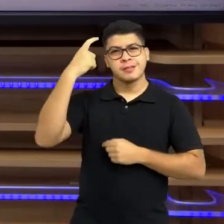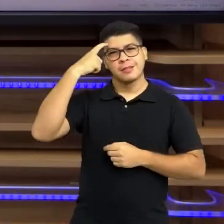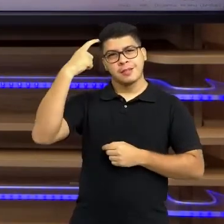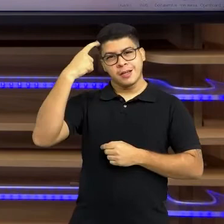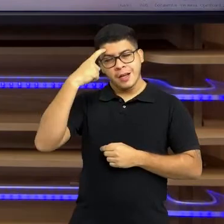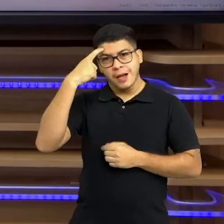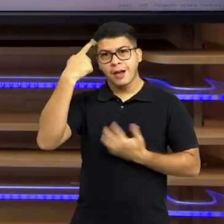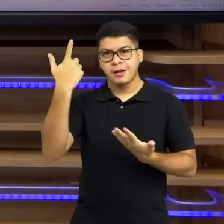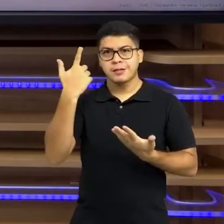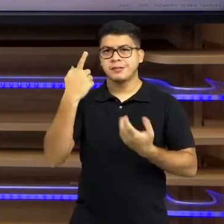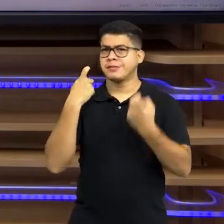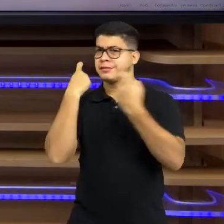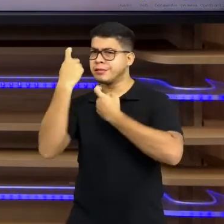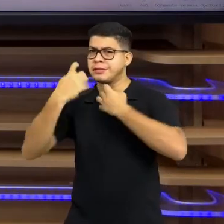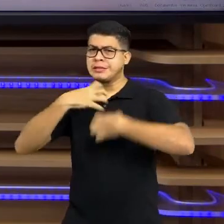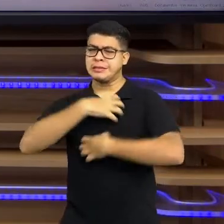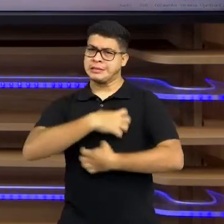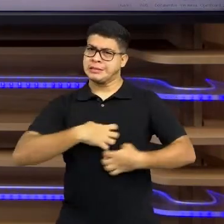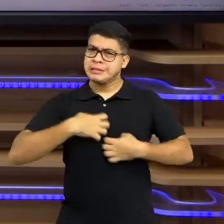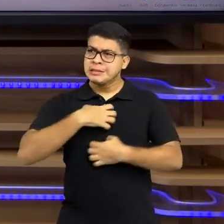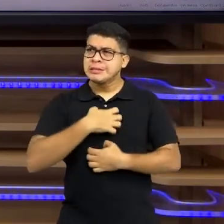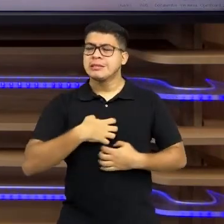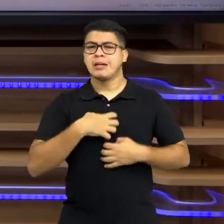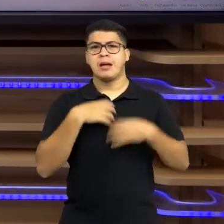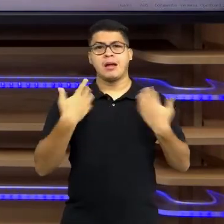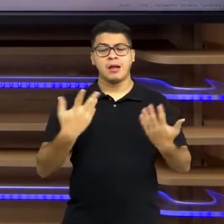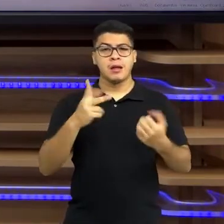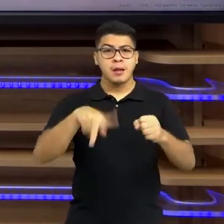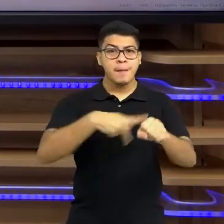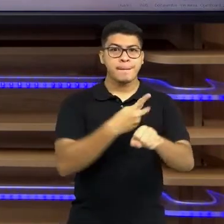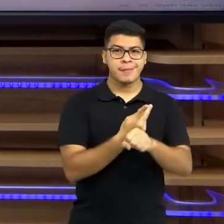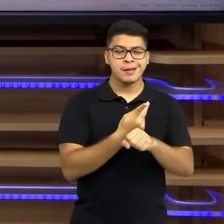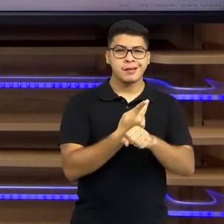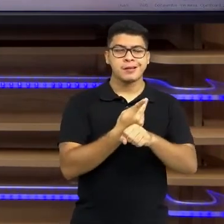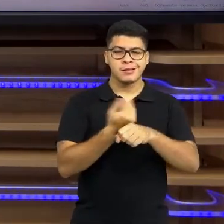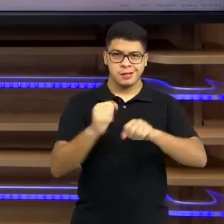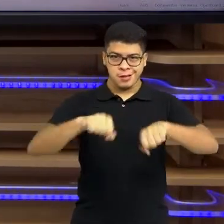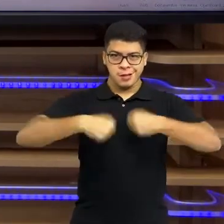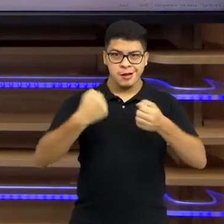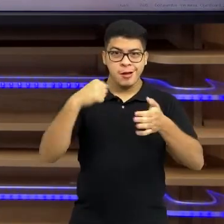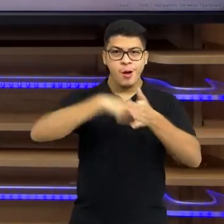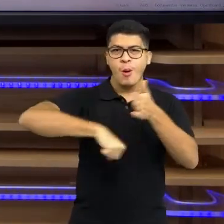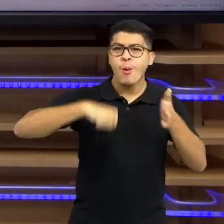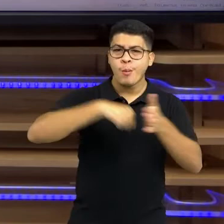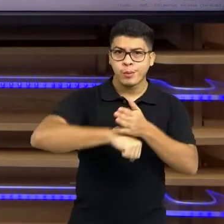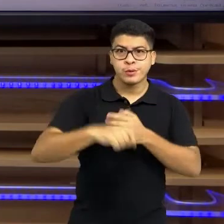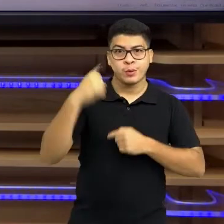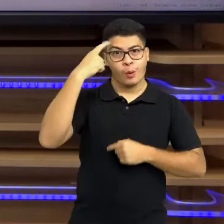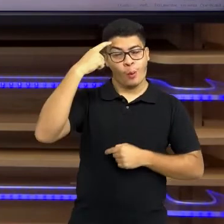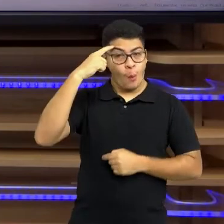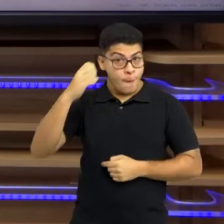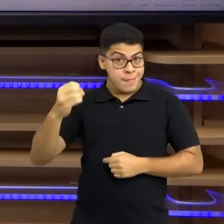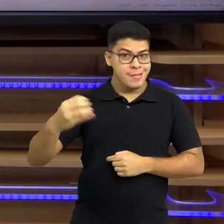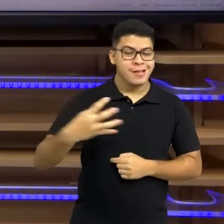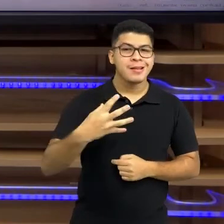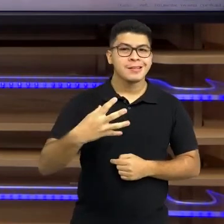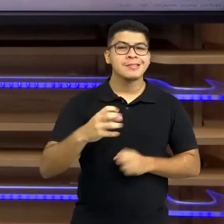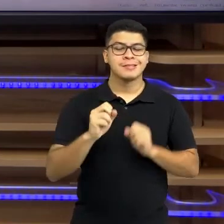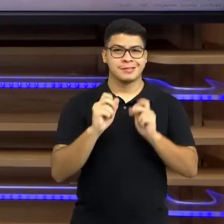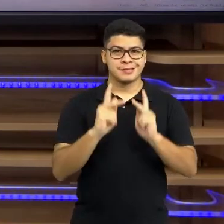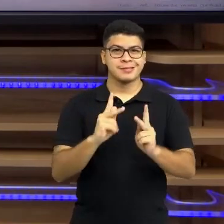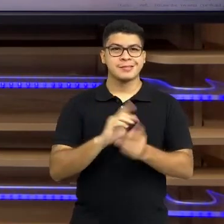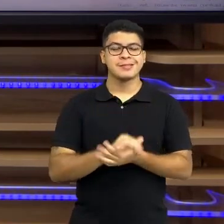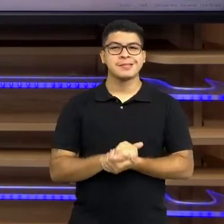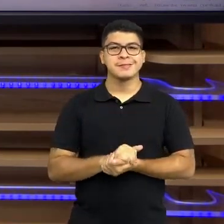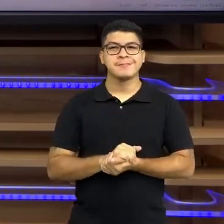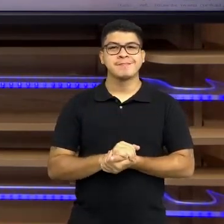incertezas aparecem, as angústias aparecem e nós temos que lutar contra isso daí. Como? Com um novo pensamento. Com um novo pensamento que